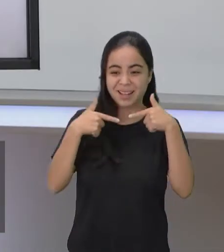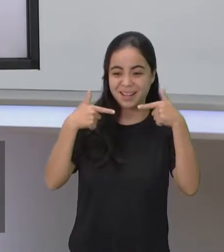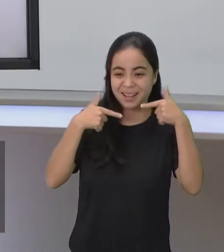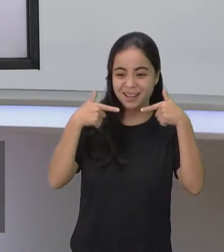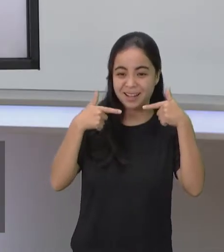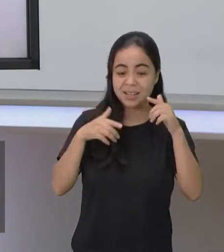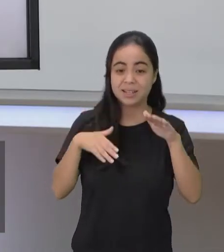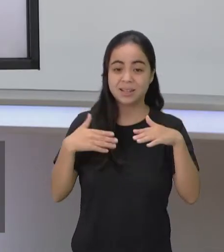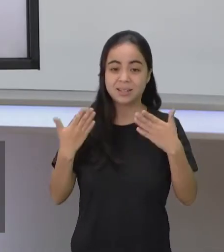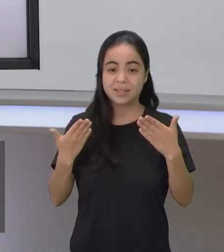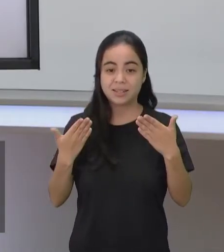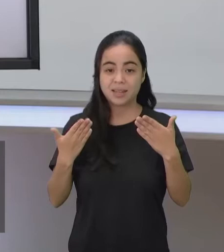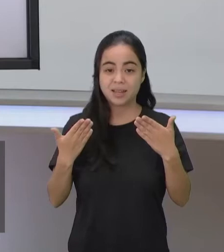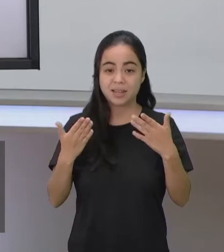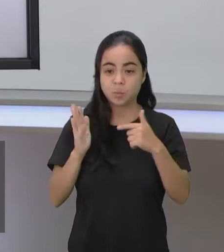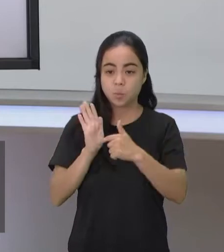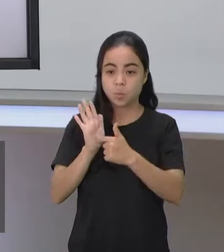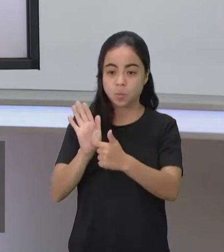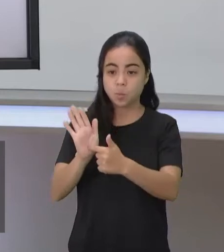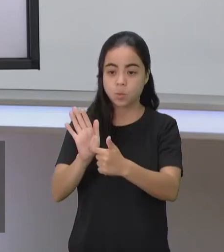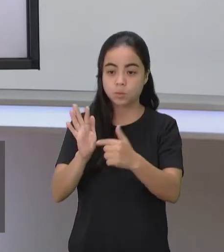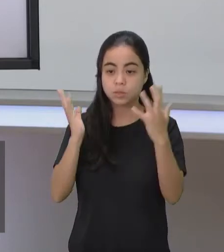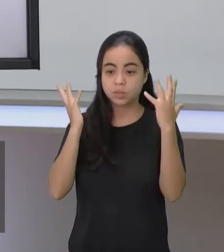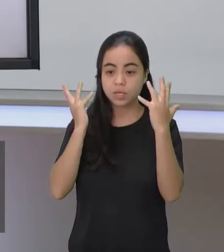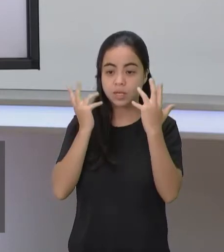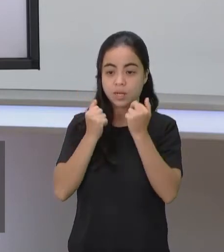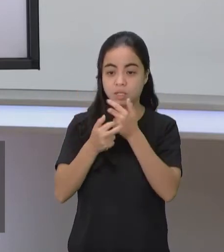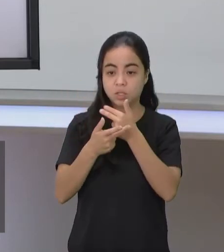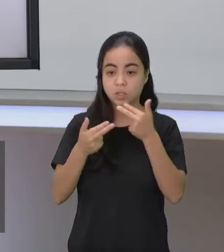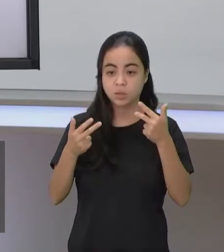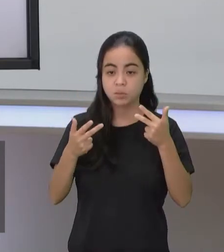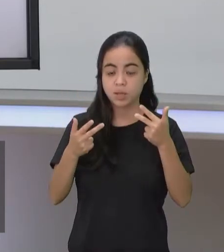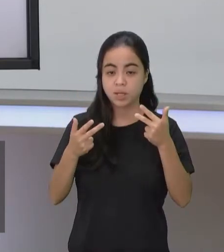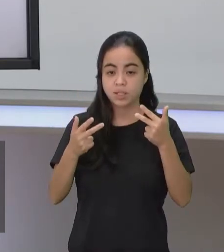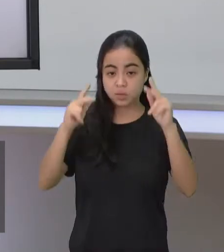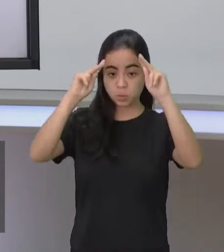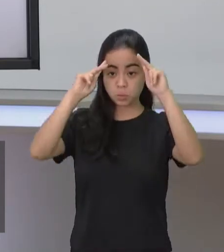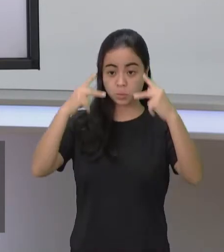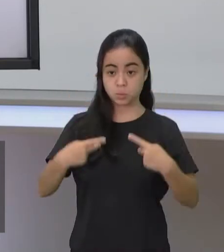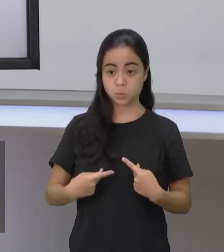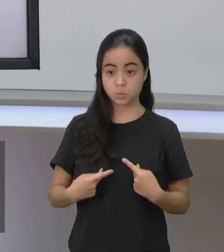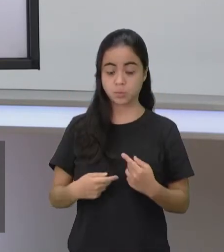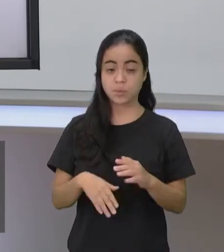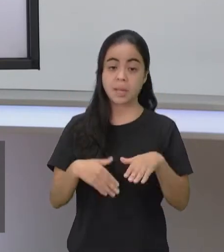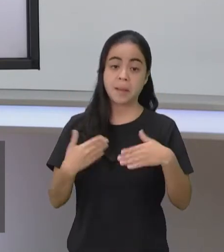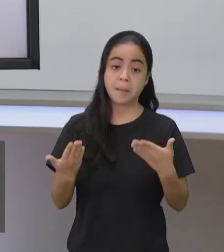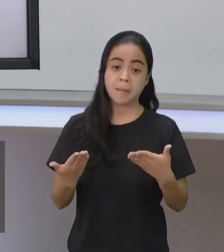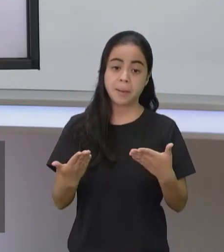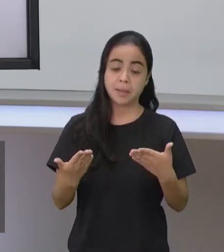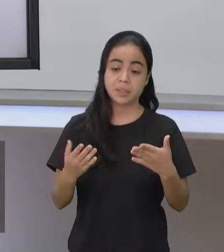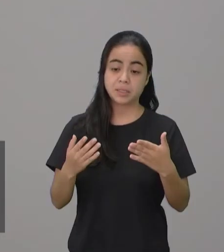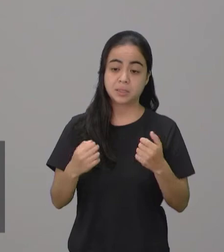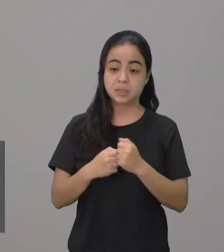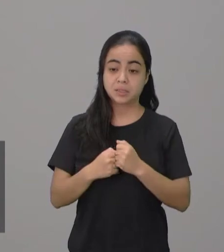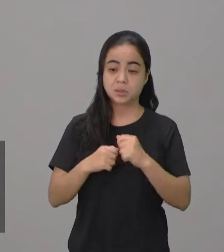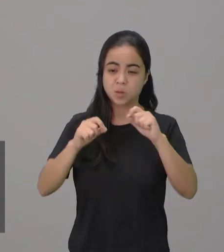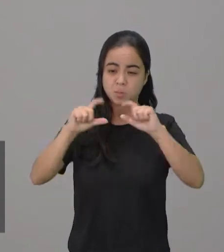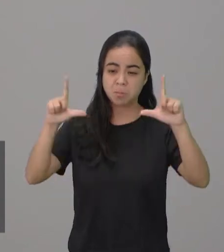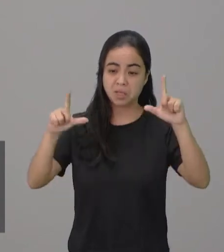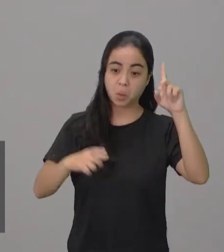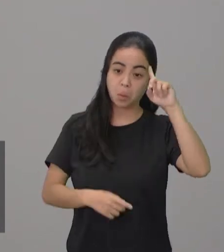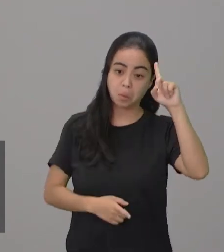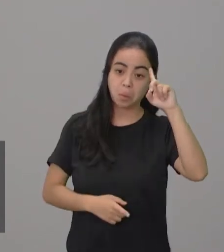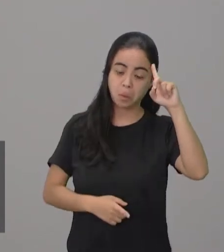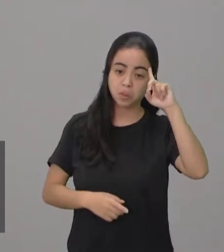animais fazendo coisas de pessoas. Mas isso é uma imagem que você não vê todo dia. Não, né? Só